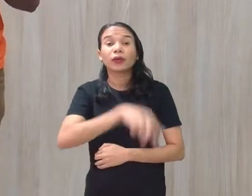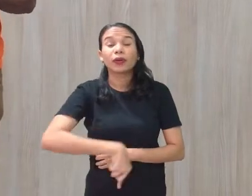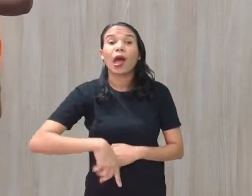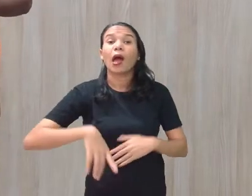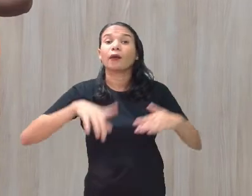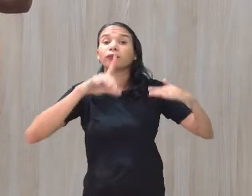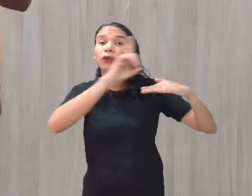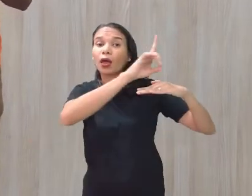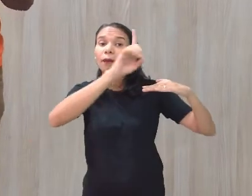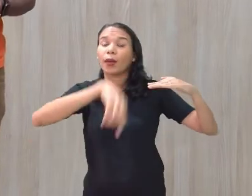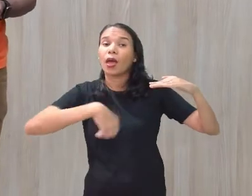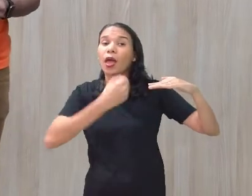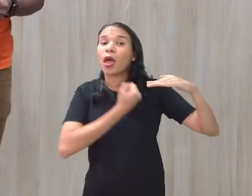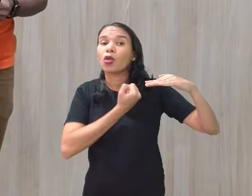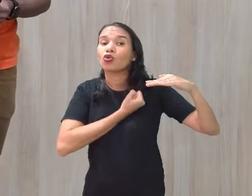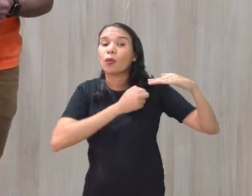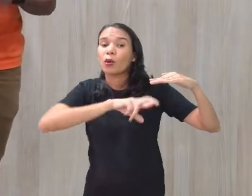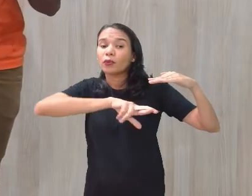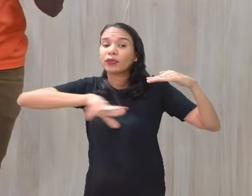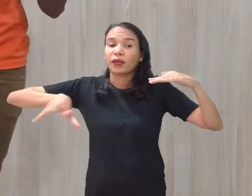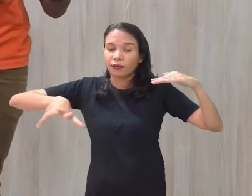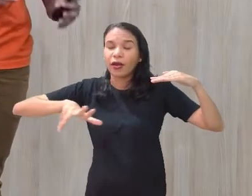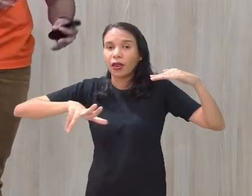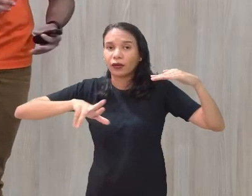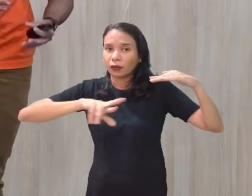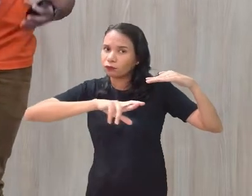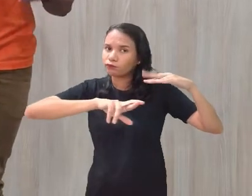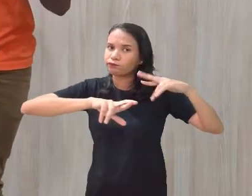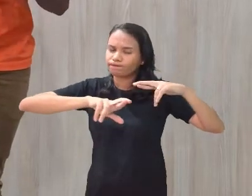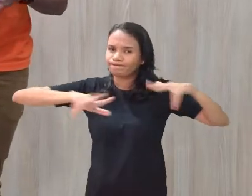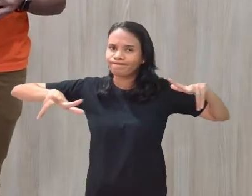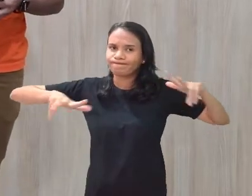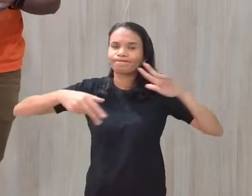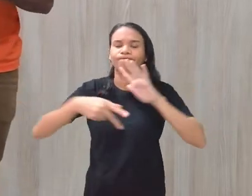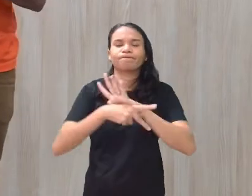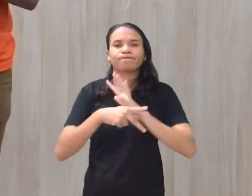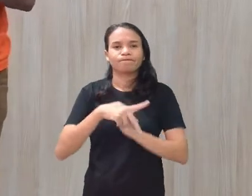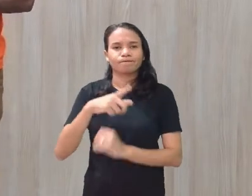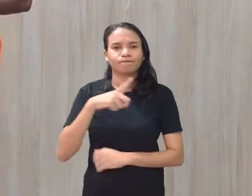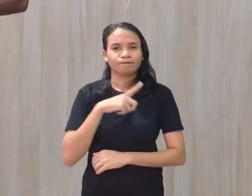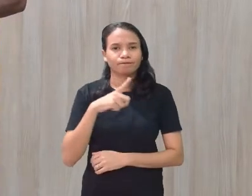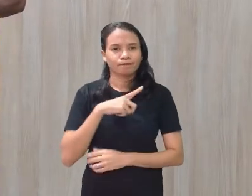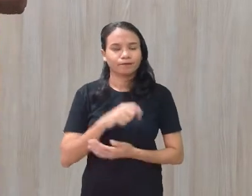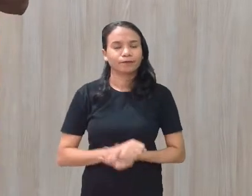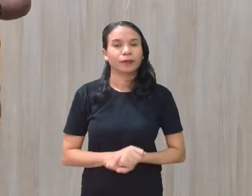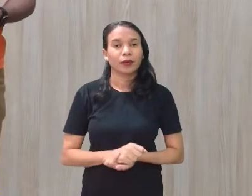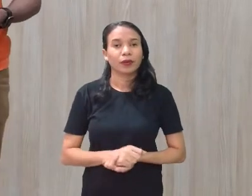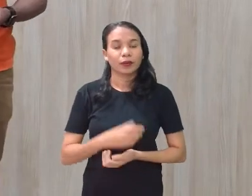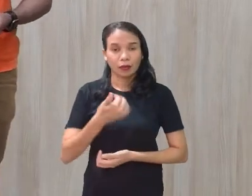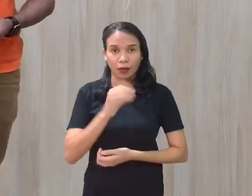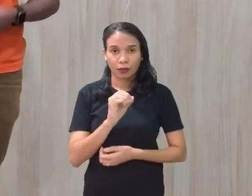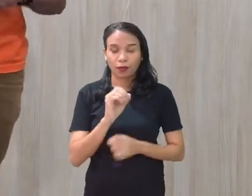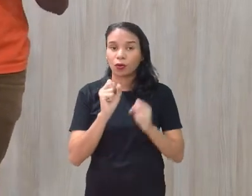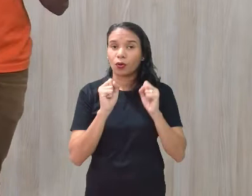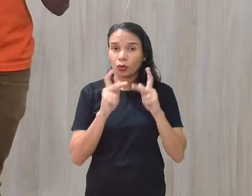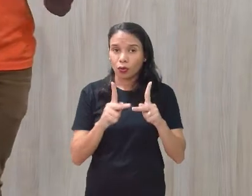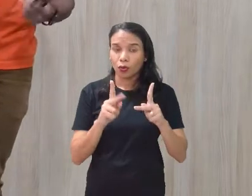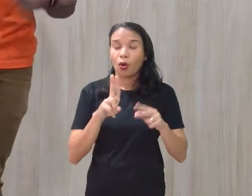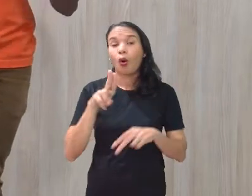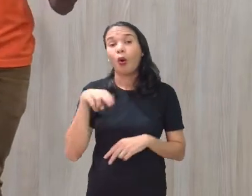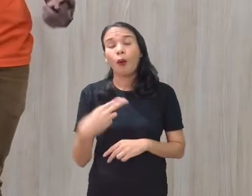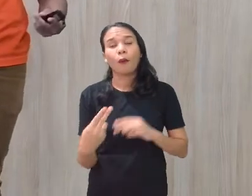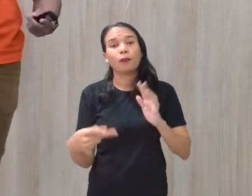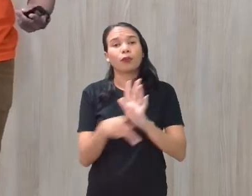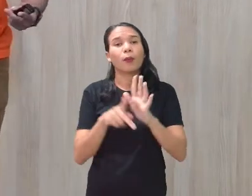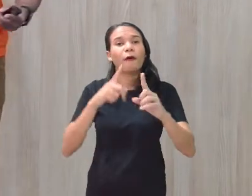um número diferente, certo? O denominador ele é um número diferente de 10, ou de um